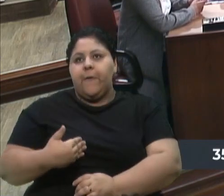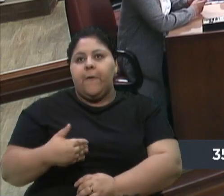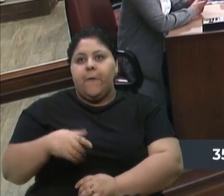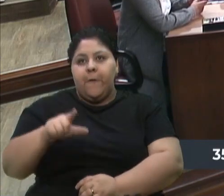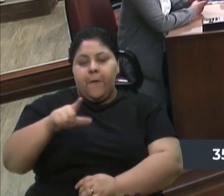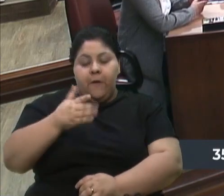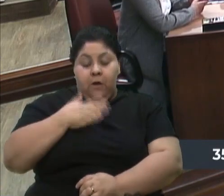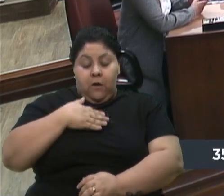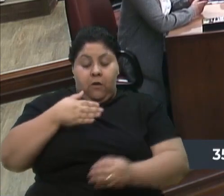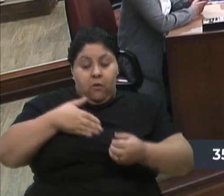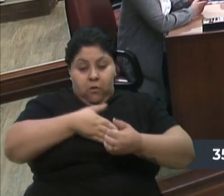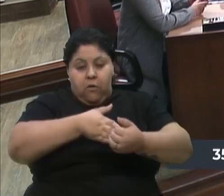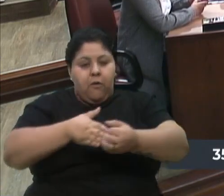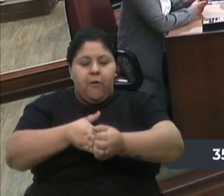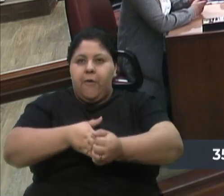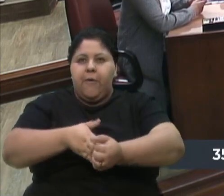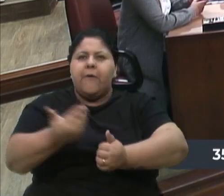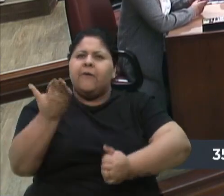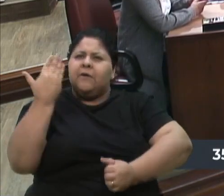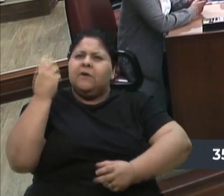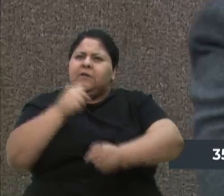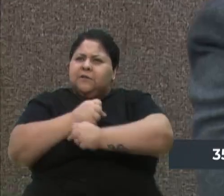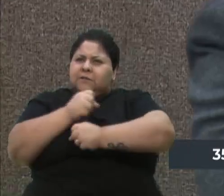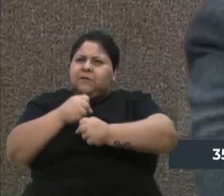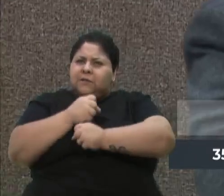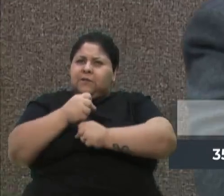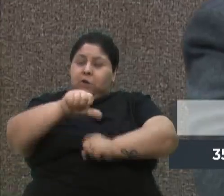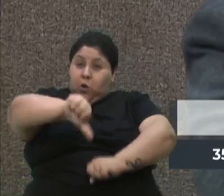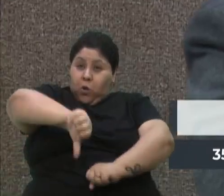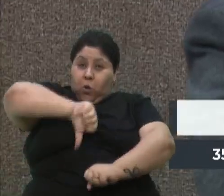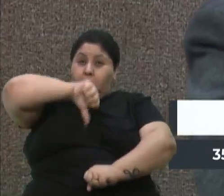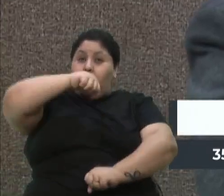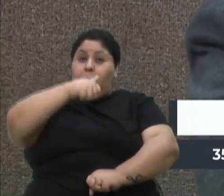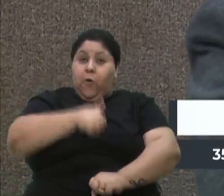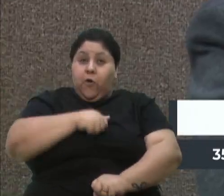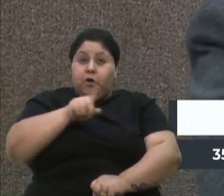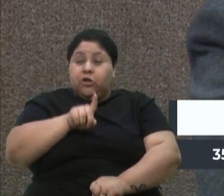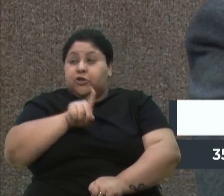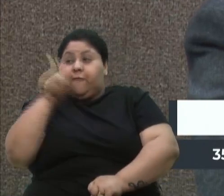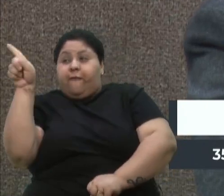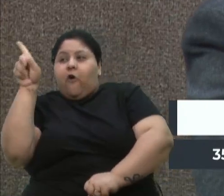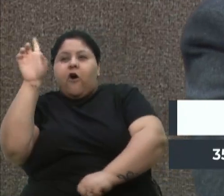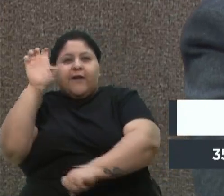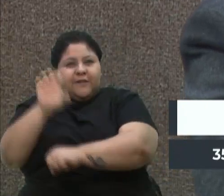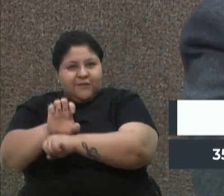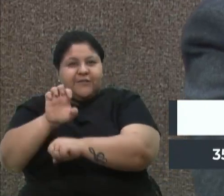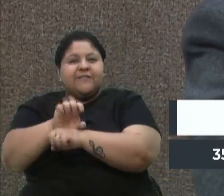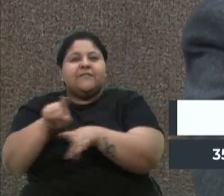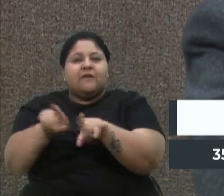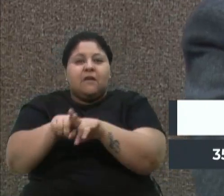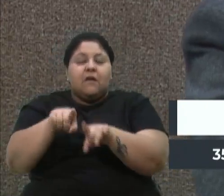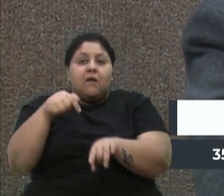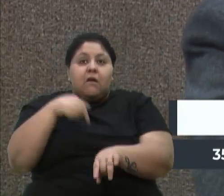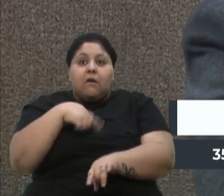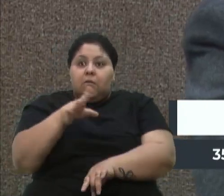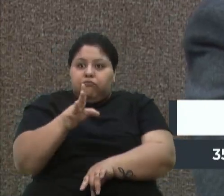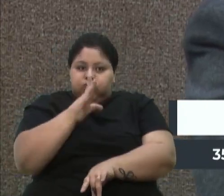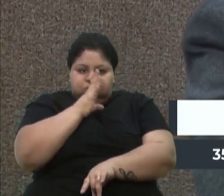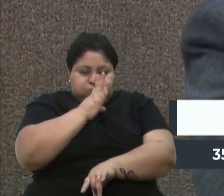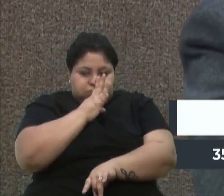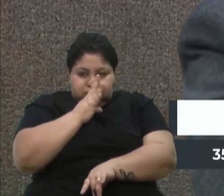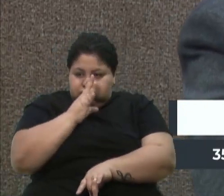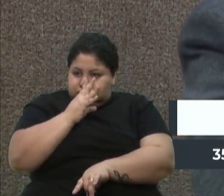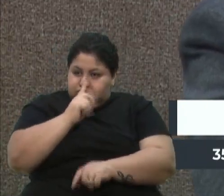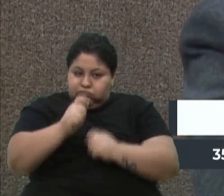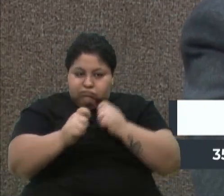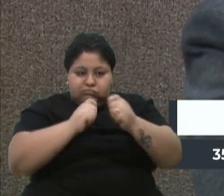festival que teve no ano passado, com artistas, inclusive, de fora do estado. E fiquei impressionado ao entrevistá-los